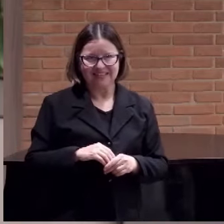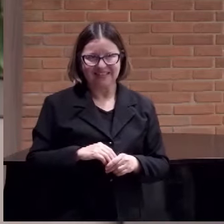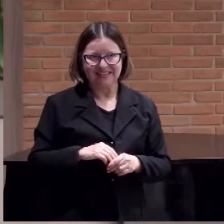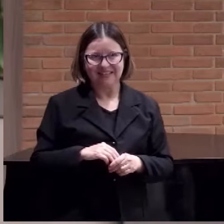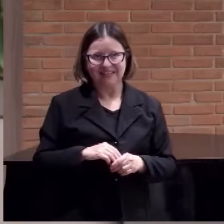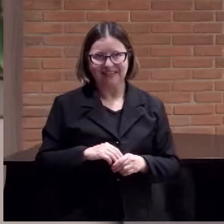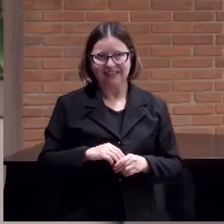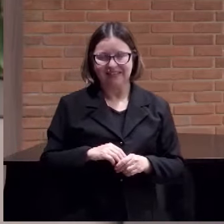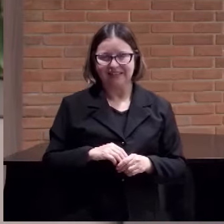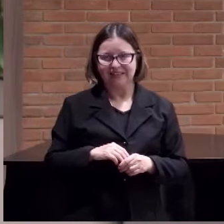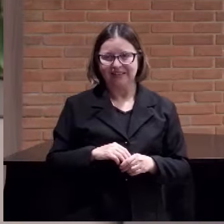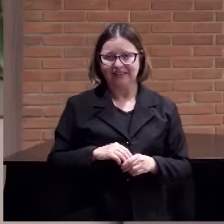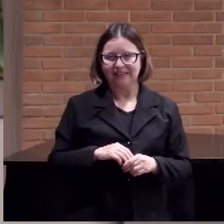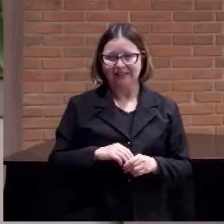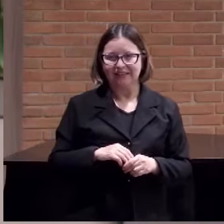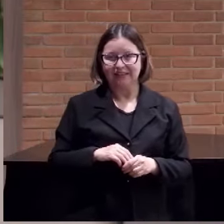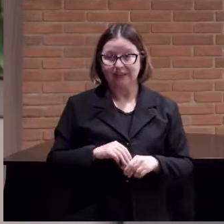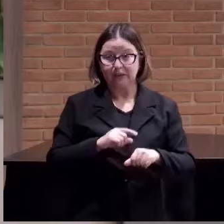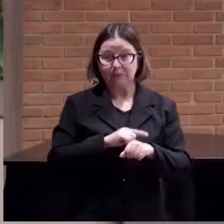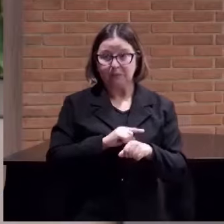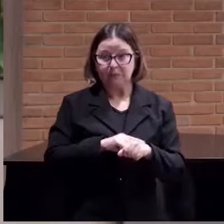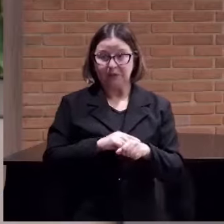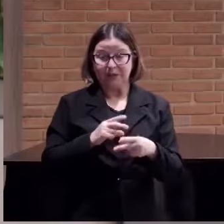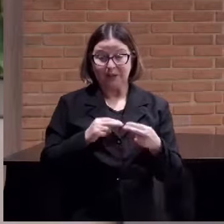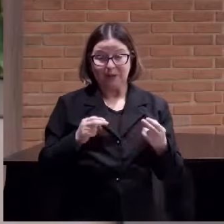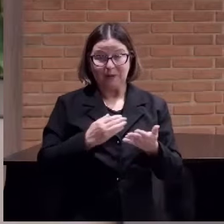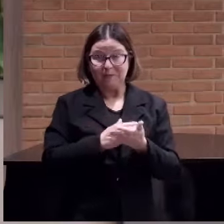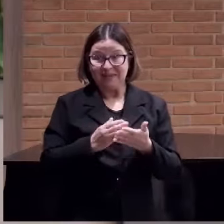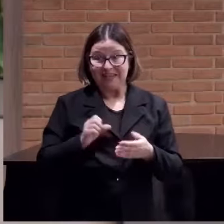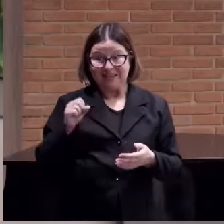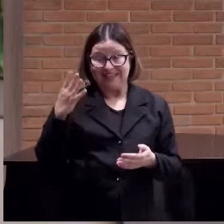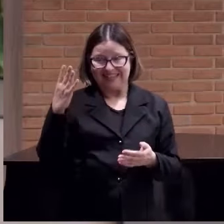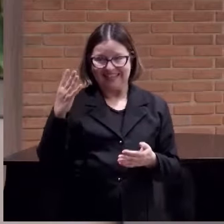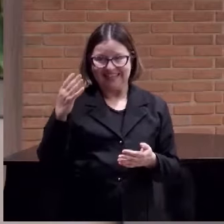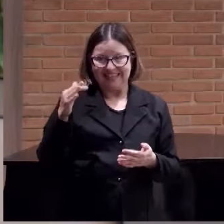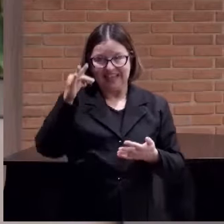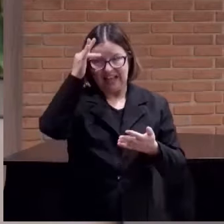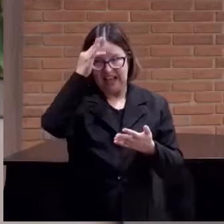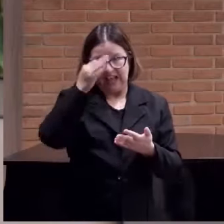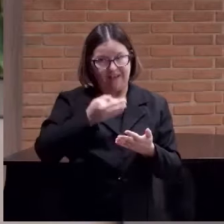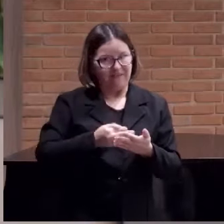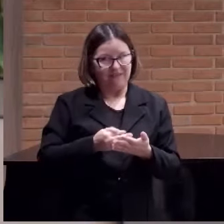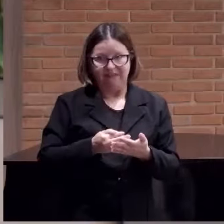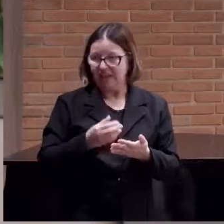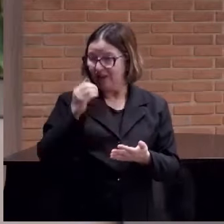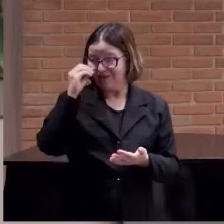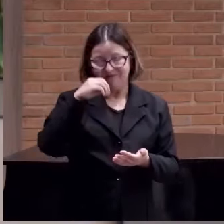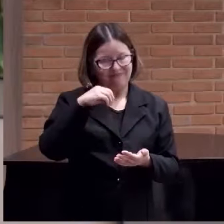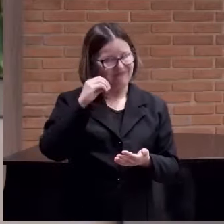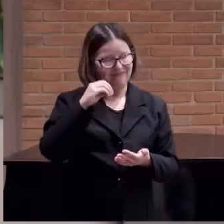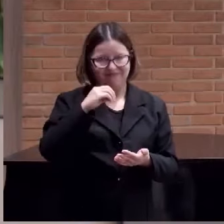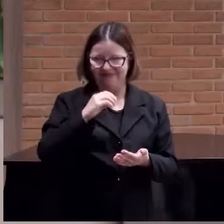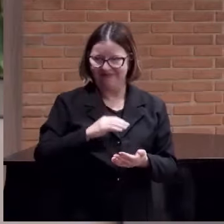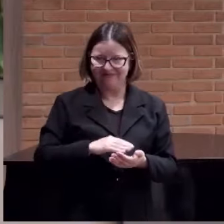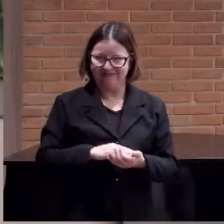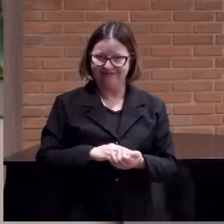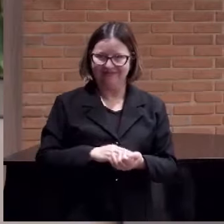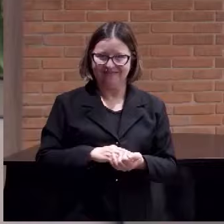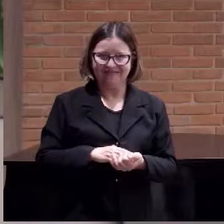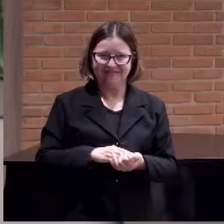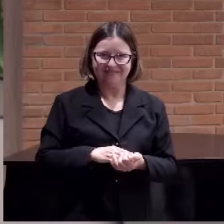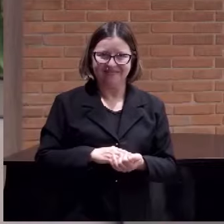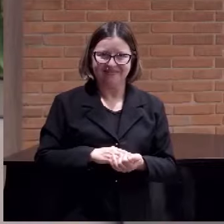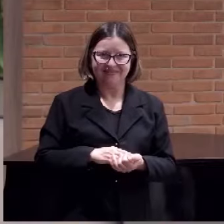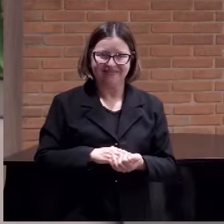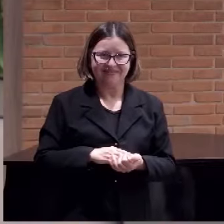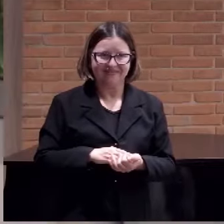que quando as coisas fossem acontecer, sua fé não viesse a vacilar.